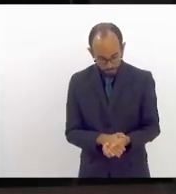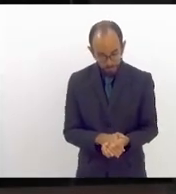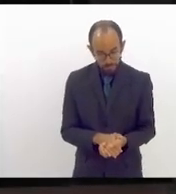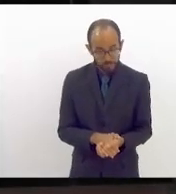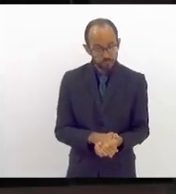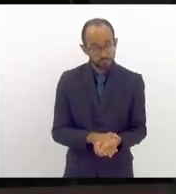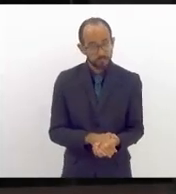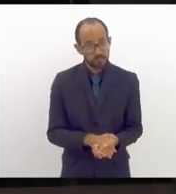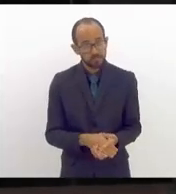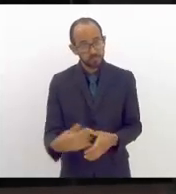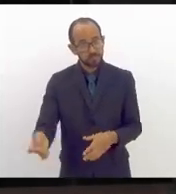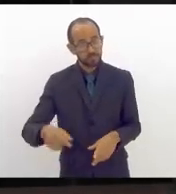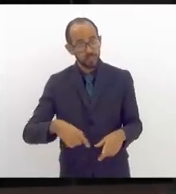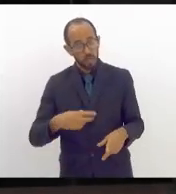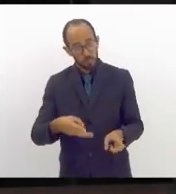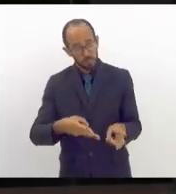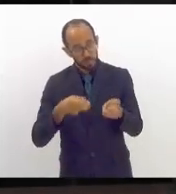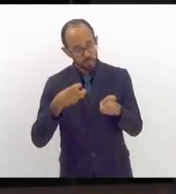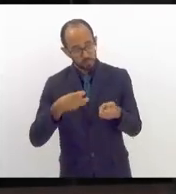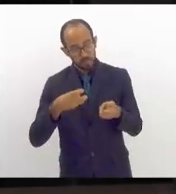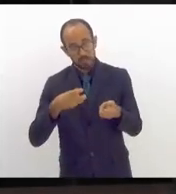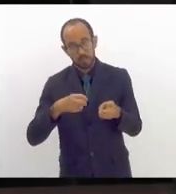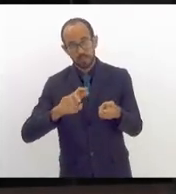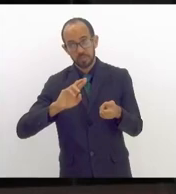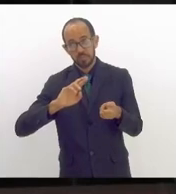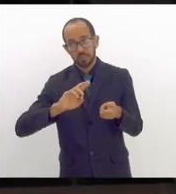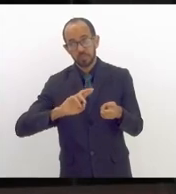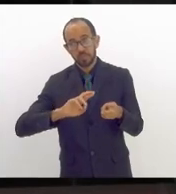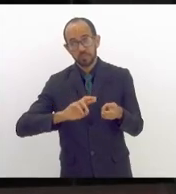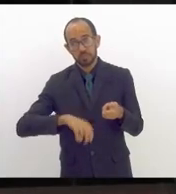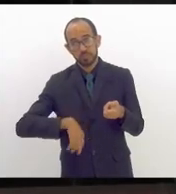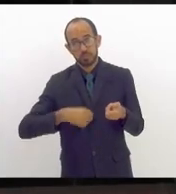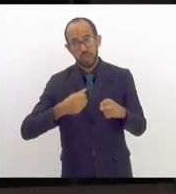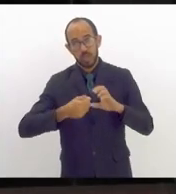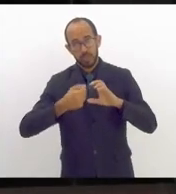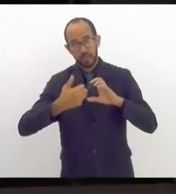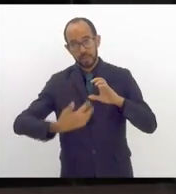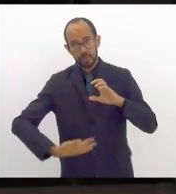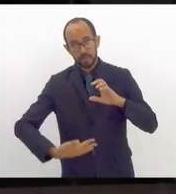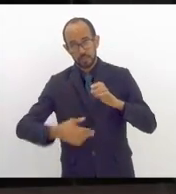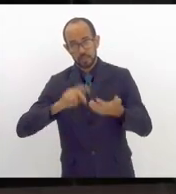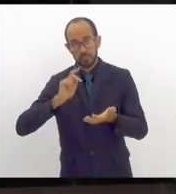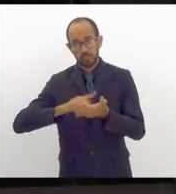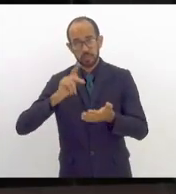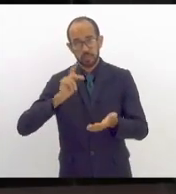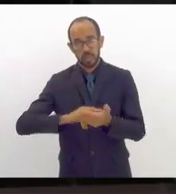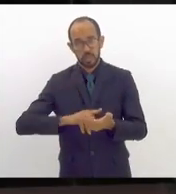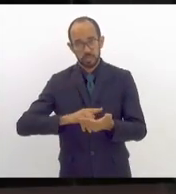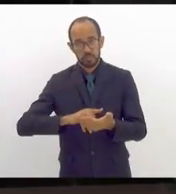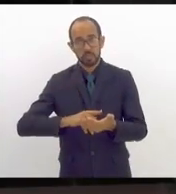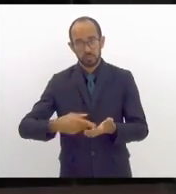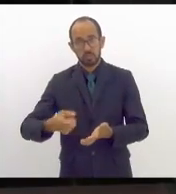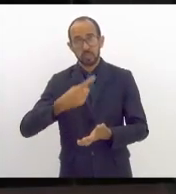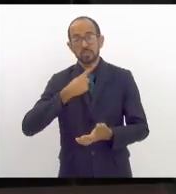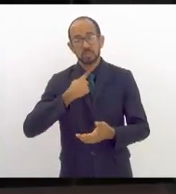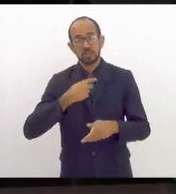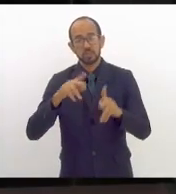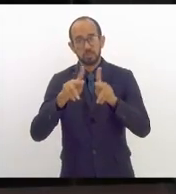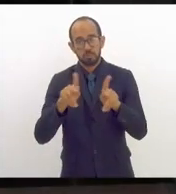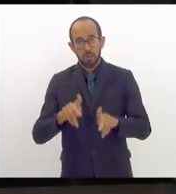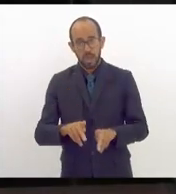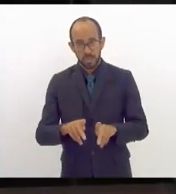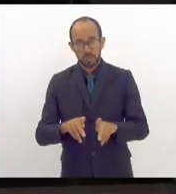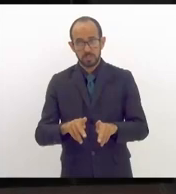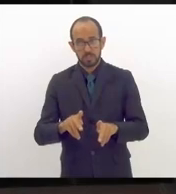vi no sentido contrário disto que caracteriza realmente o desejo de pai da humanidade